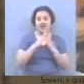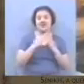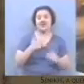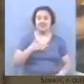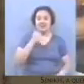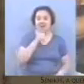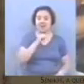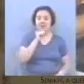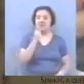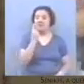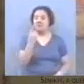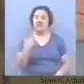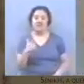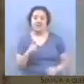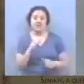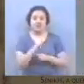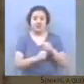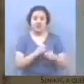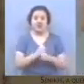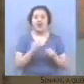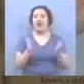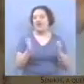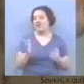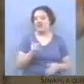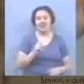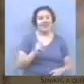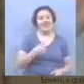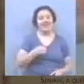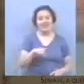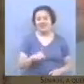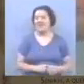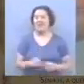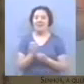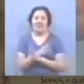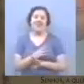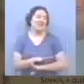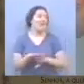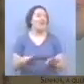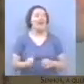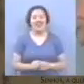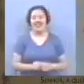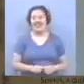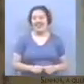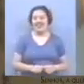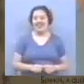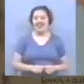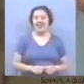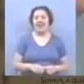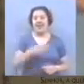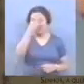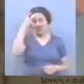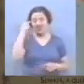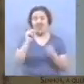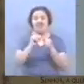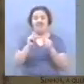dá. Eu não vou na sua... Agora que eu não vou mesmo. Pronto. Mas não, a pessoa